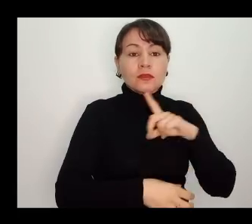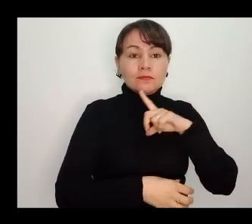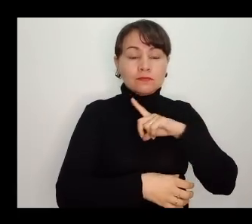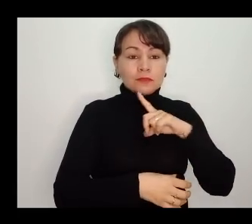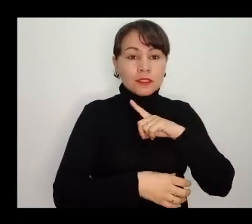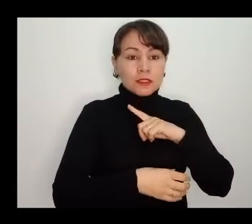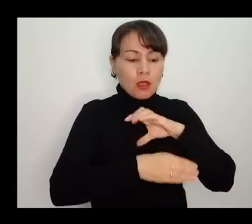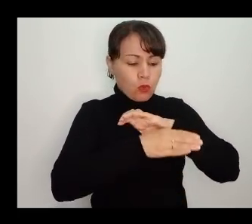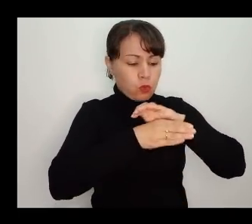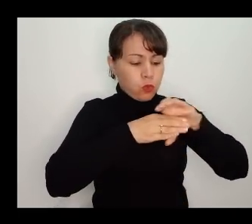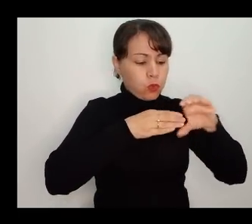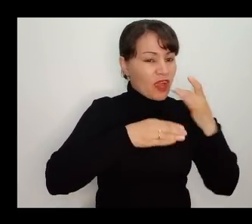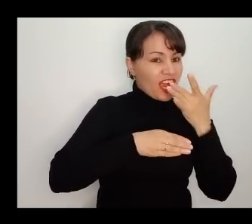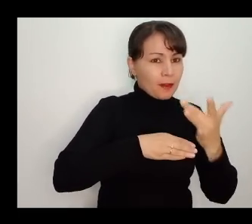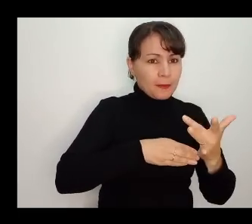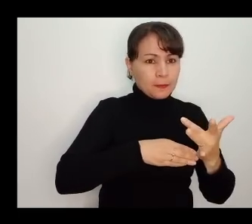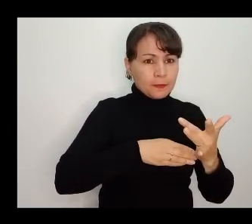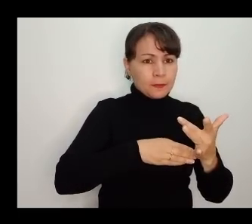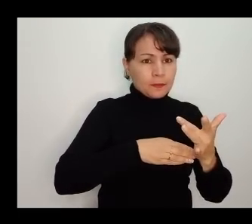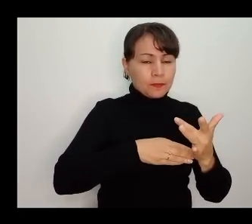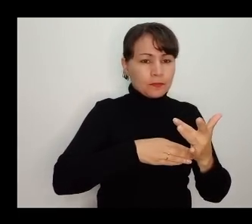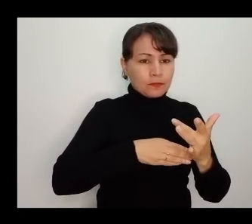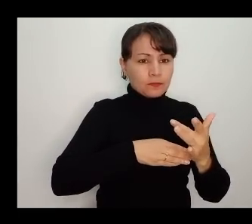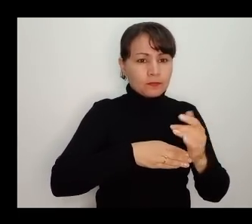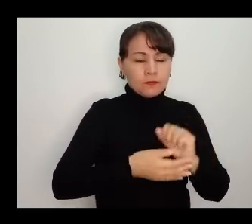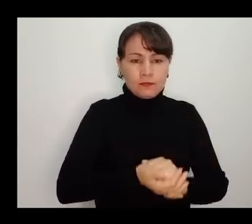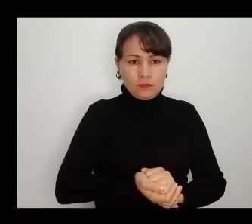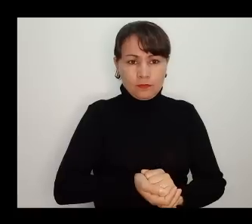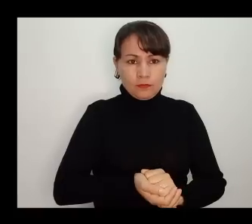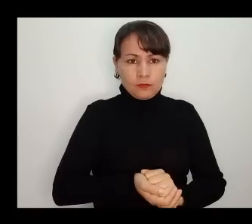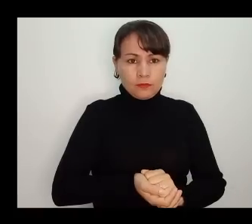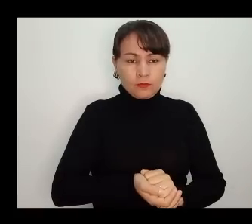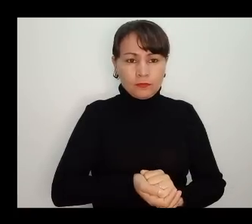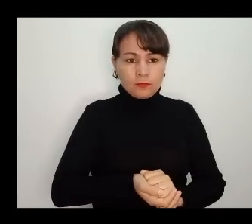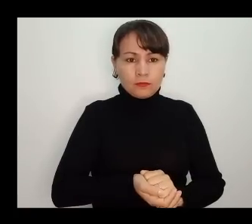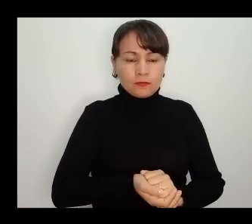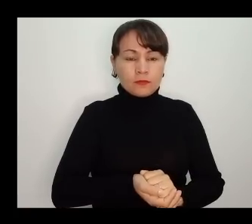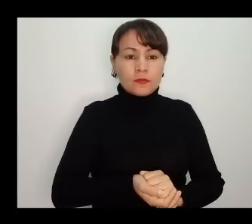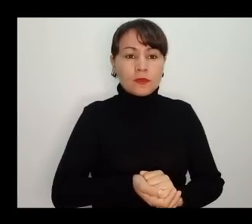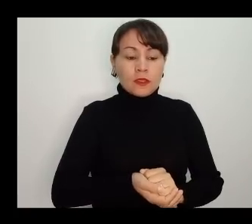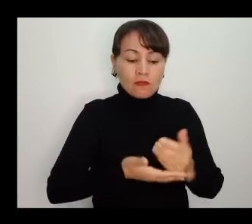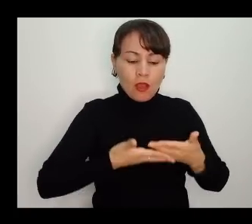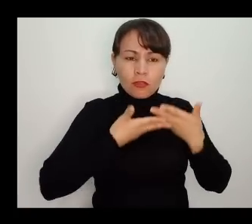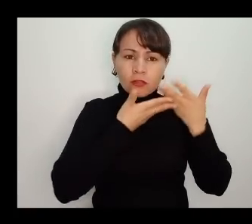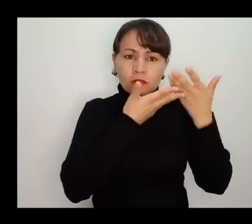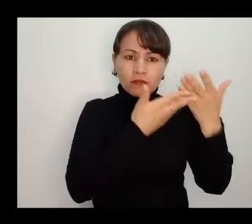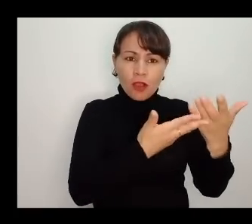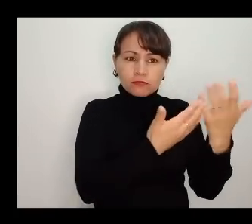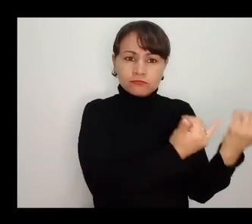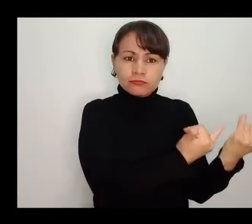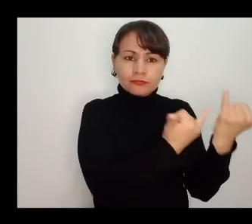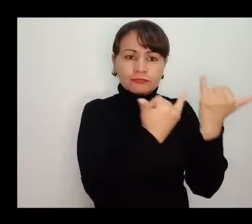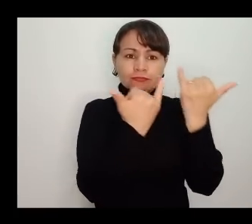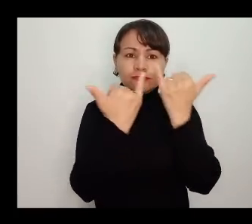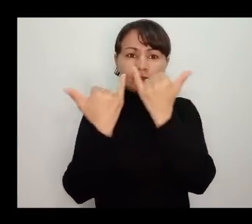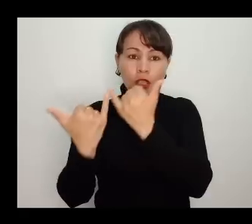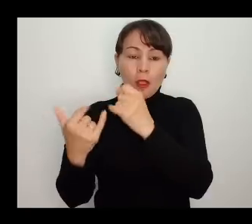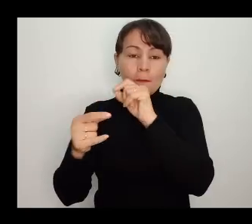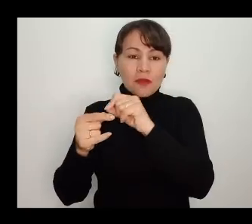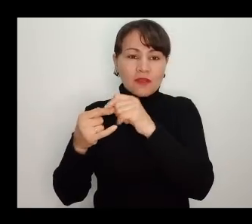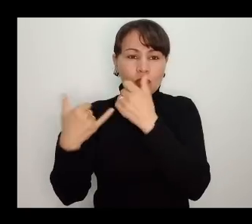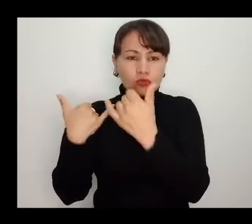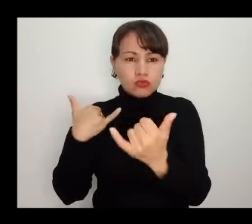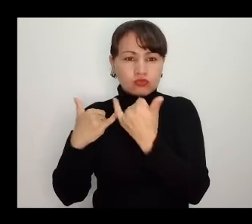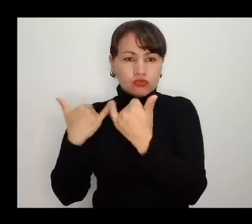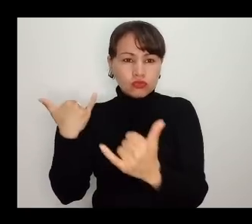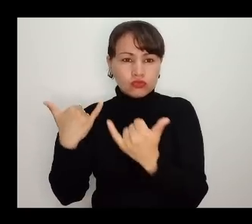temporal, nós temos essa substância branca. E essa substância branca, então, vai levar informação